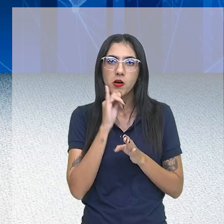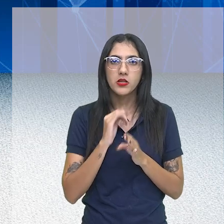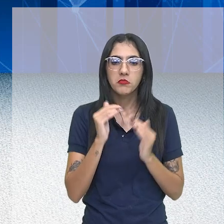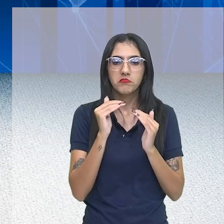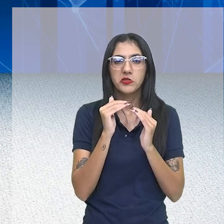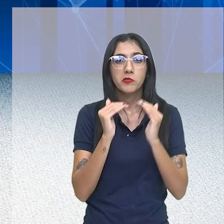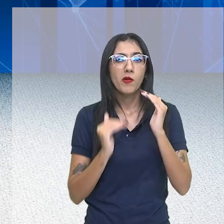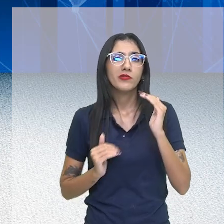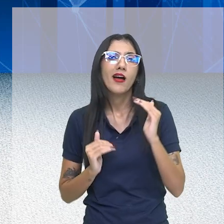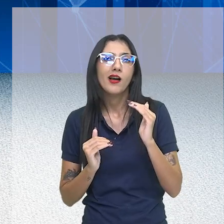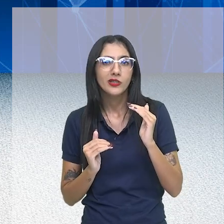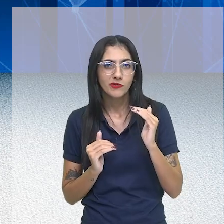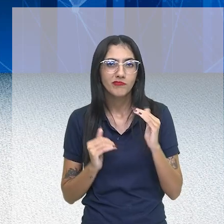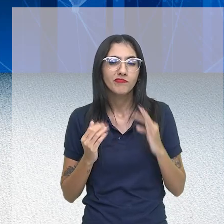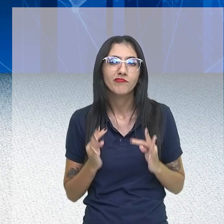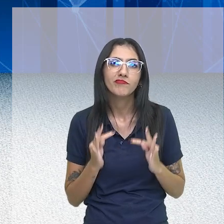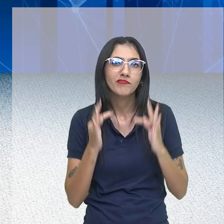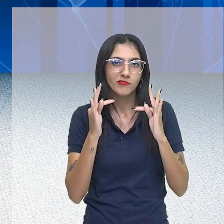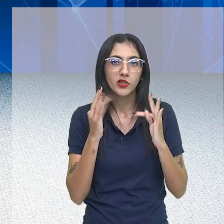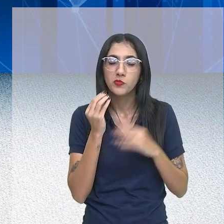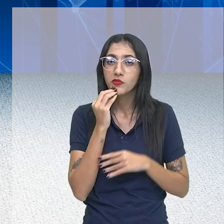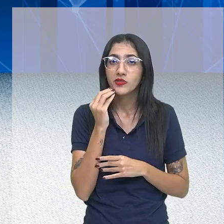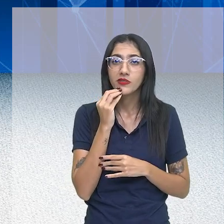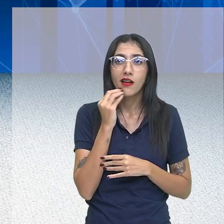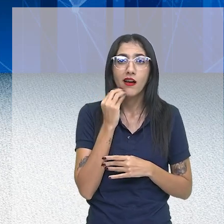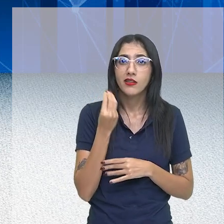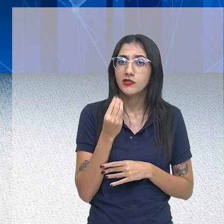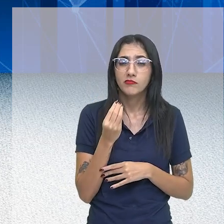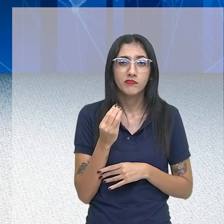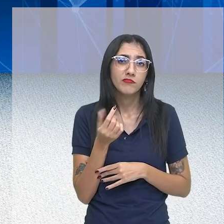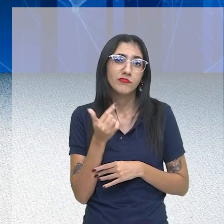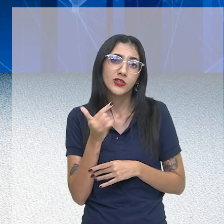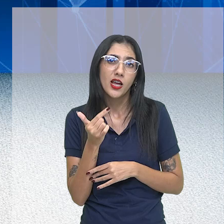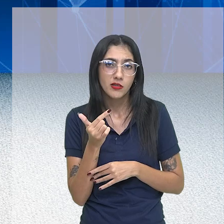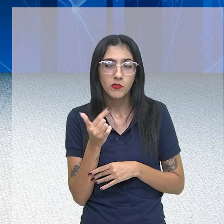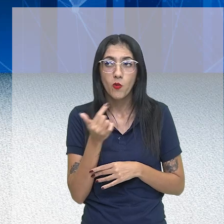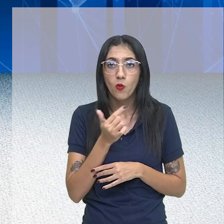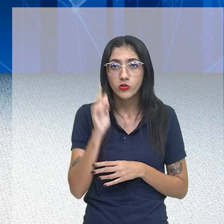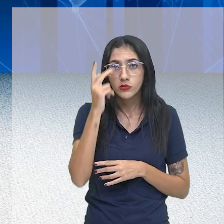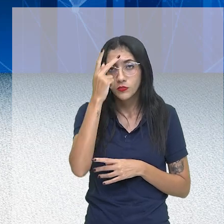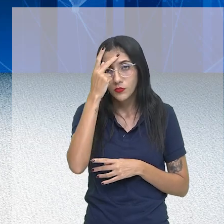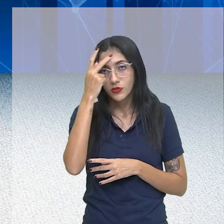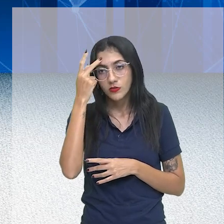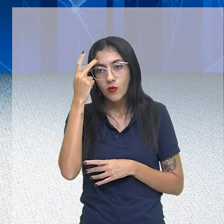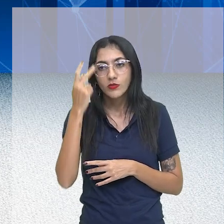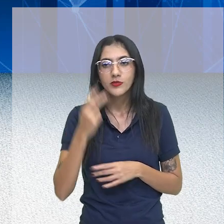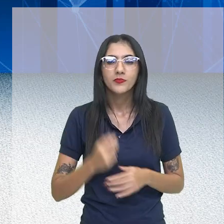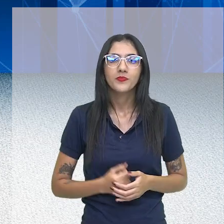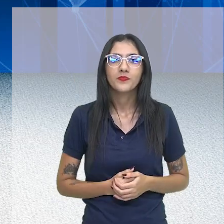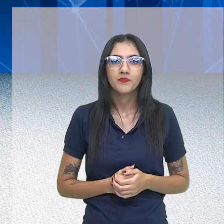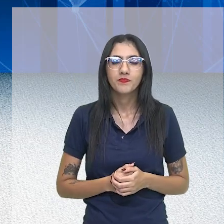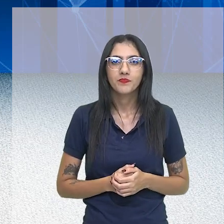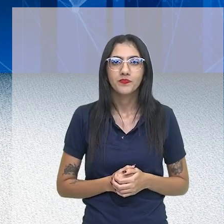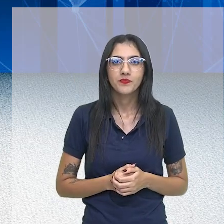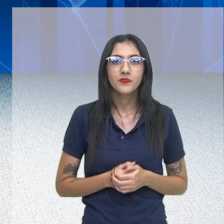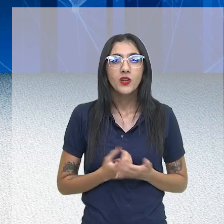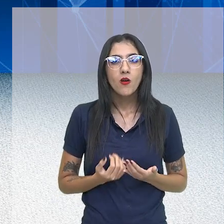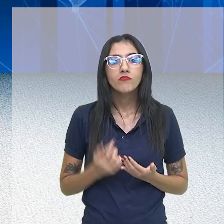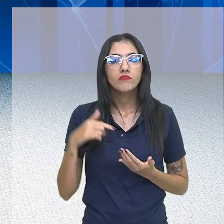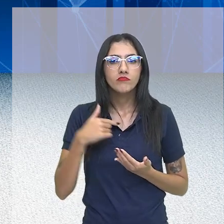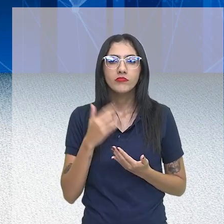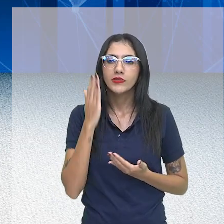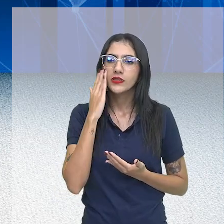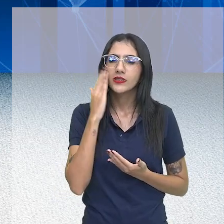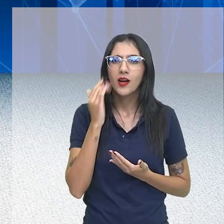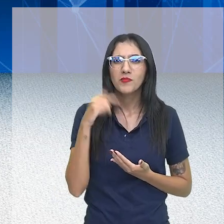digitais, que também é uma situação ali que pode, né, prejudicar quando a gente fala ali